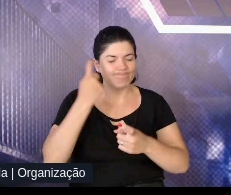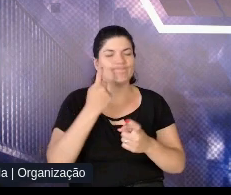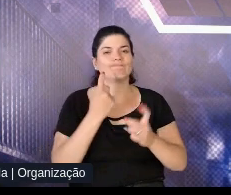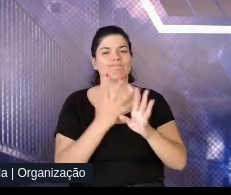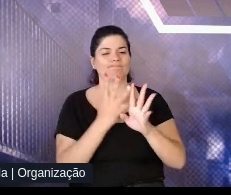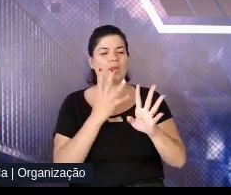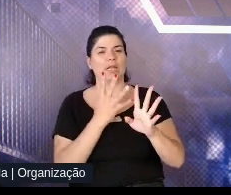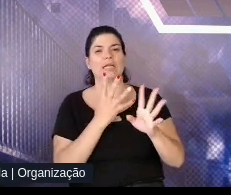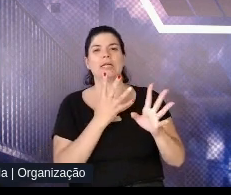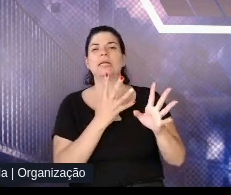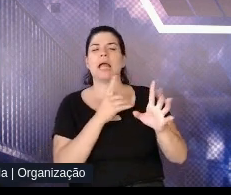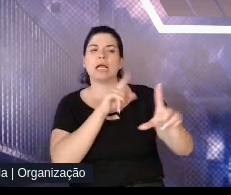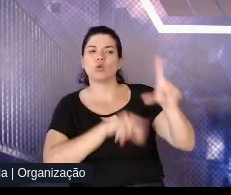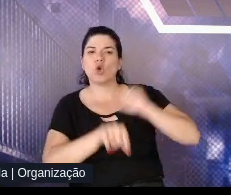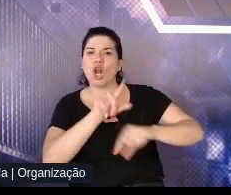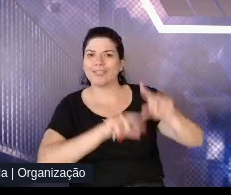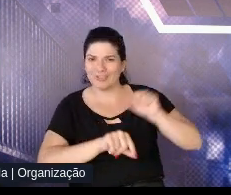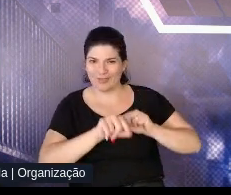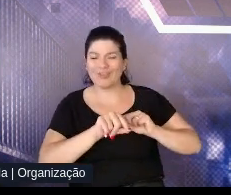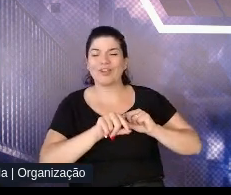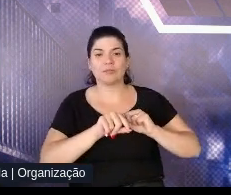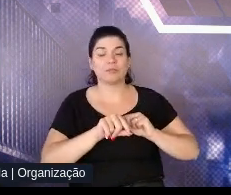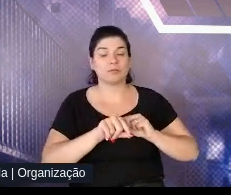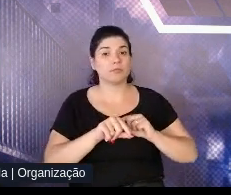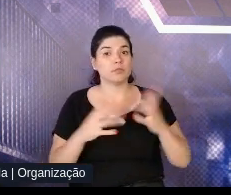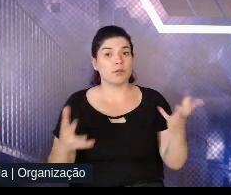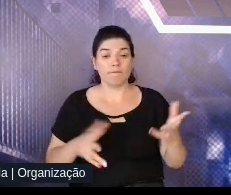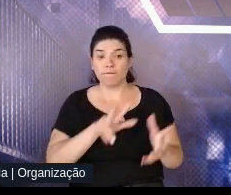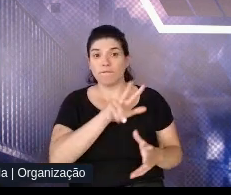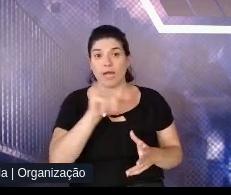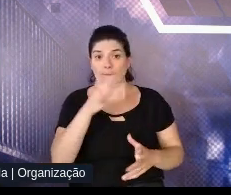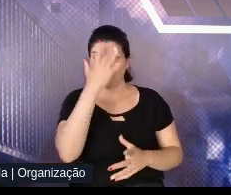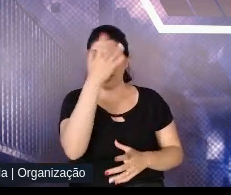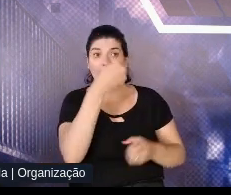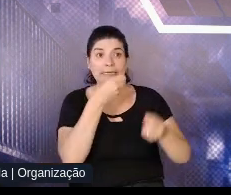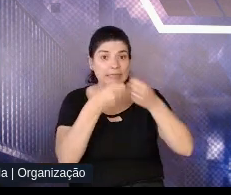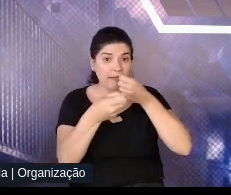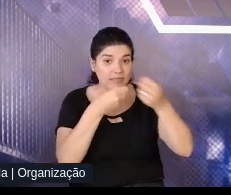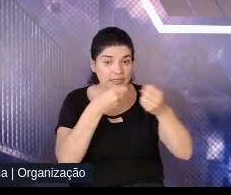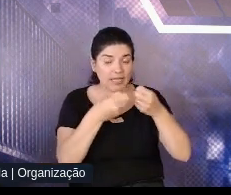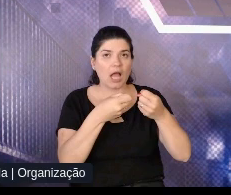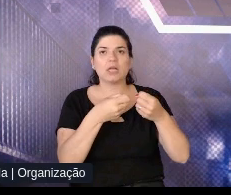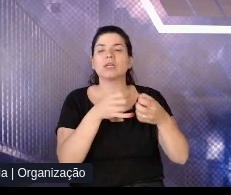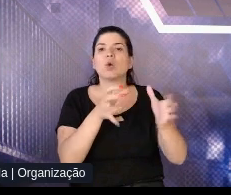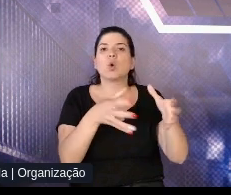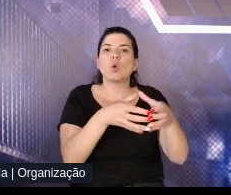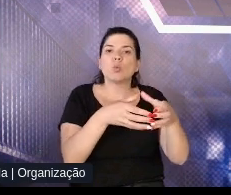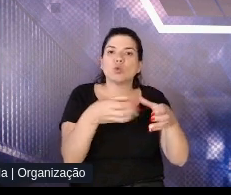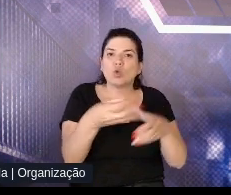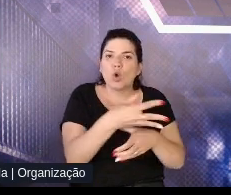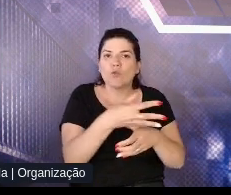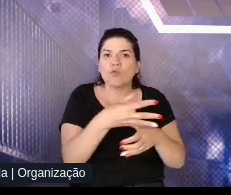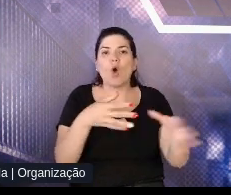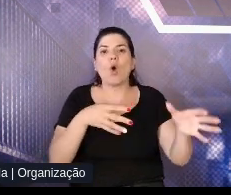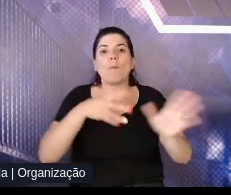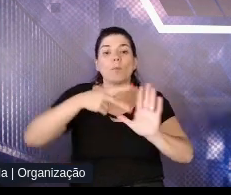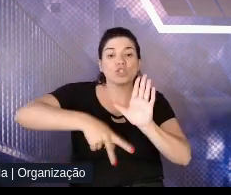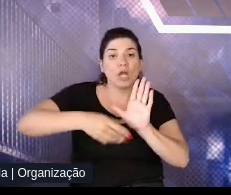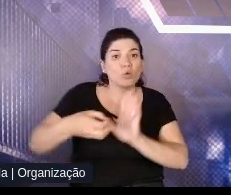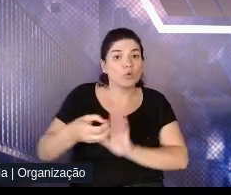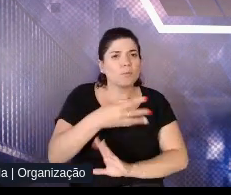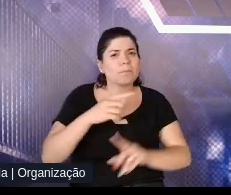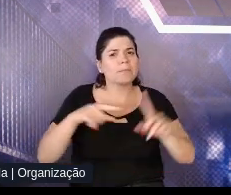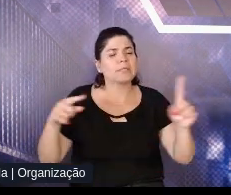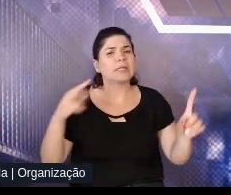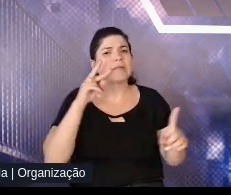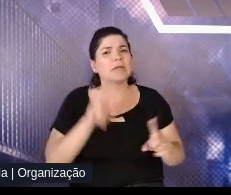seletivo. Então, assim, vamos entrevistar pessoas para um novo time, um novo projeto, mas vamos se preocupar